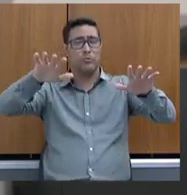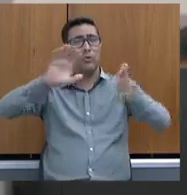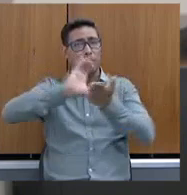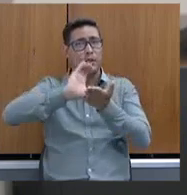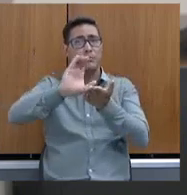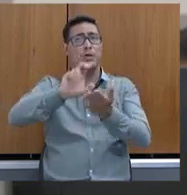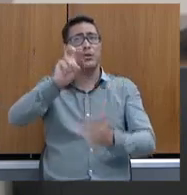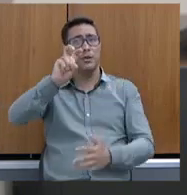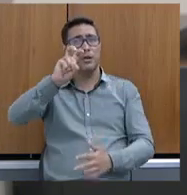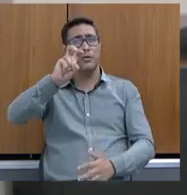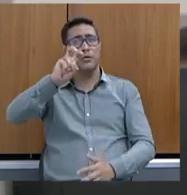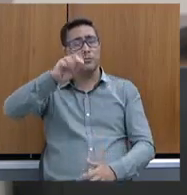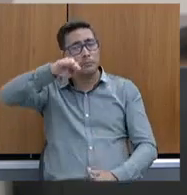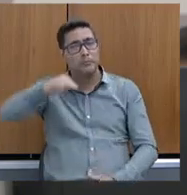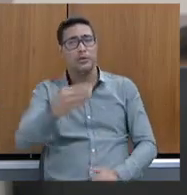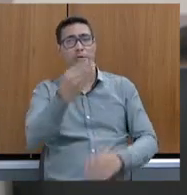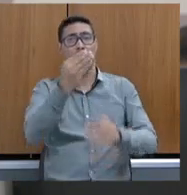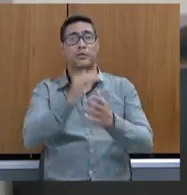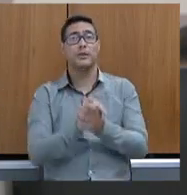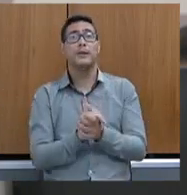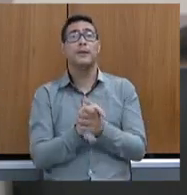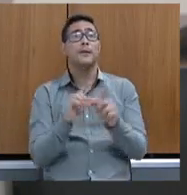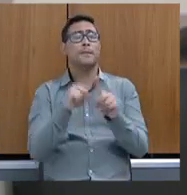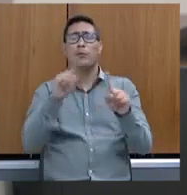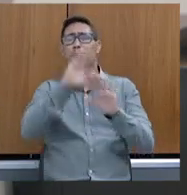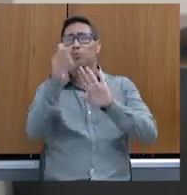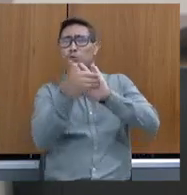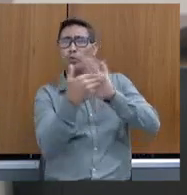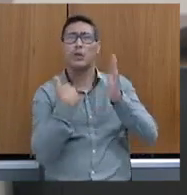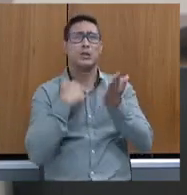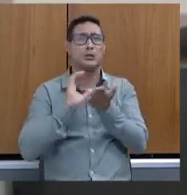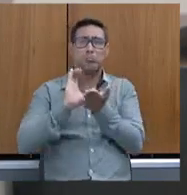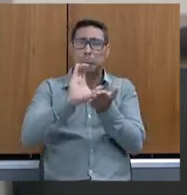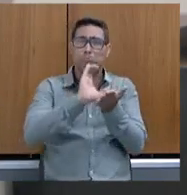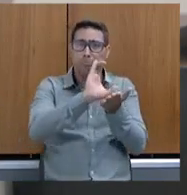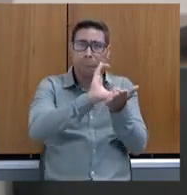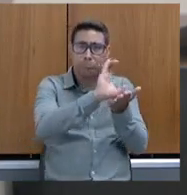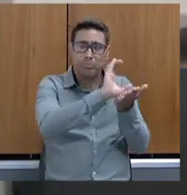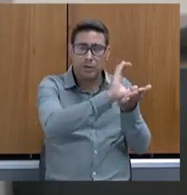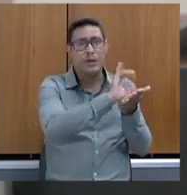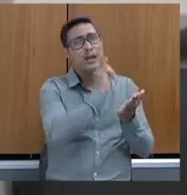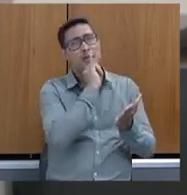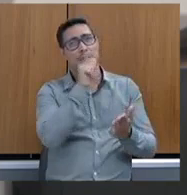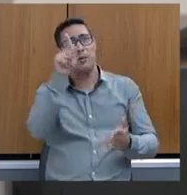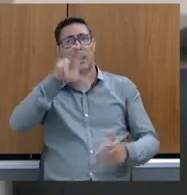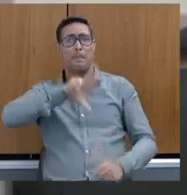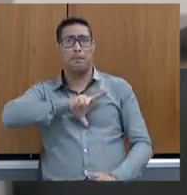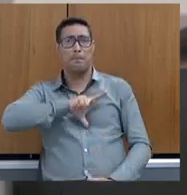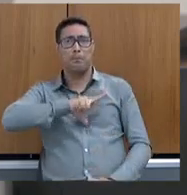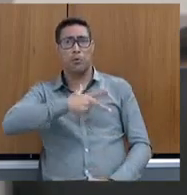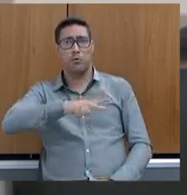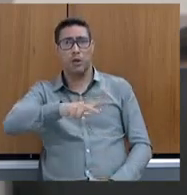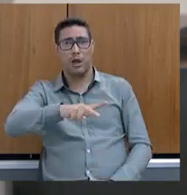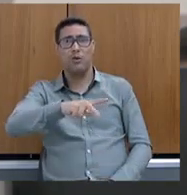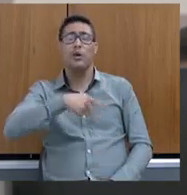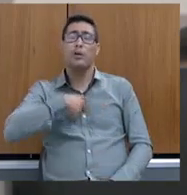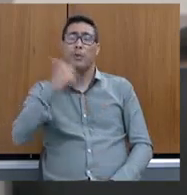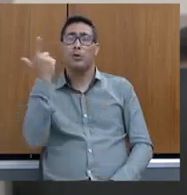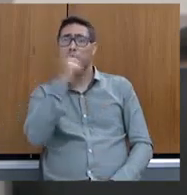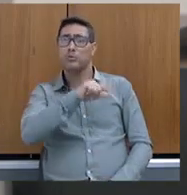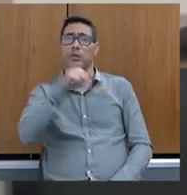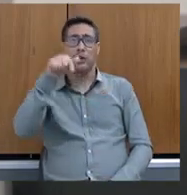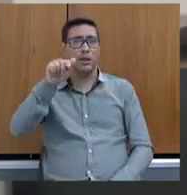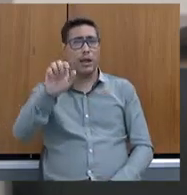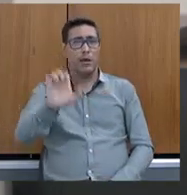a pesquisa mostrou que as investidas que nós tivemos por exemplo em Portugal é para ganhar o mercado europeu